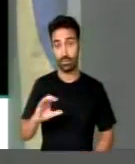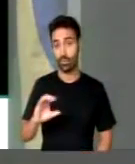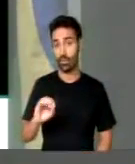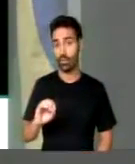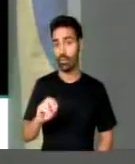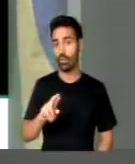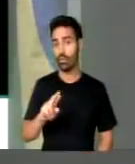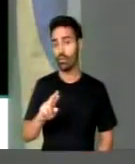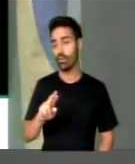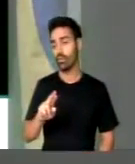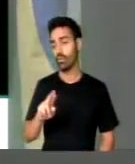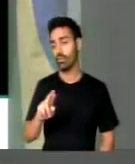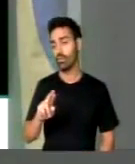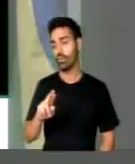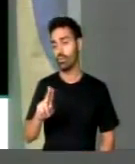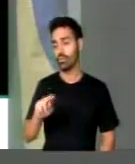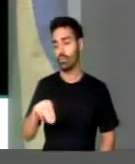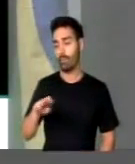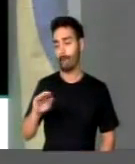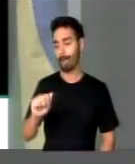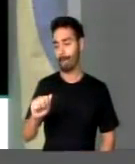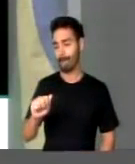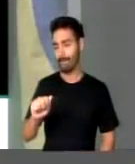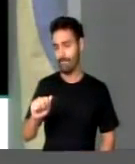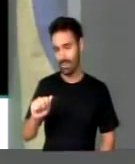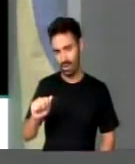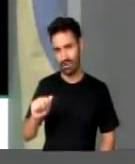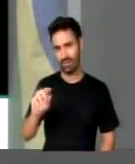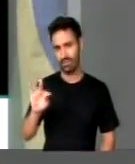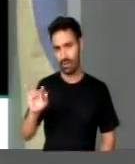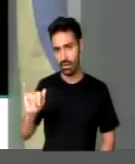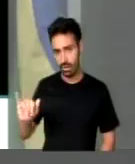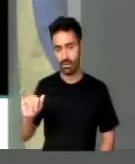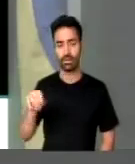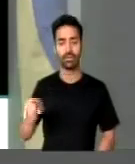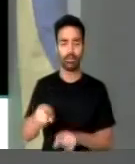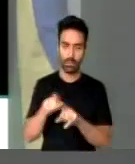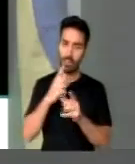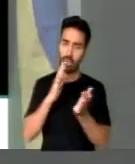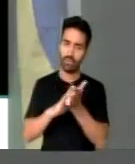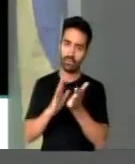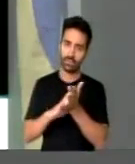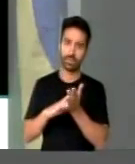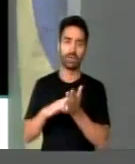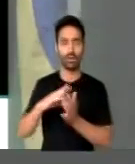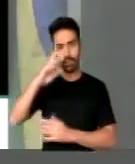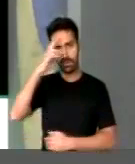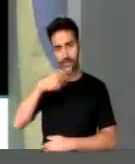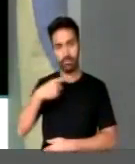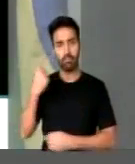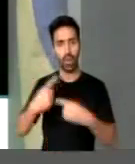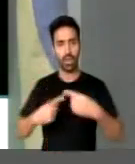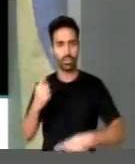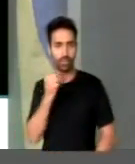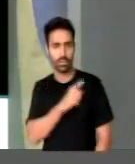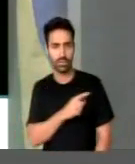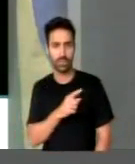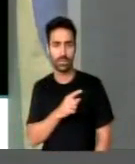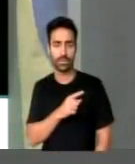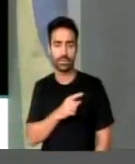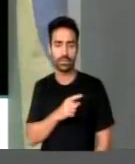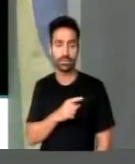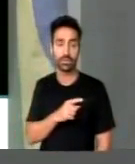Corumbataí também fazendo o seu aniversário de emancipação política, prefeito Leandro. Quero saudar aqui todas as autoridades